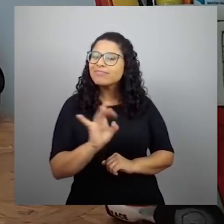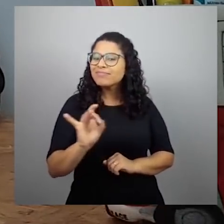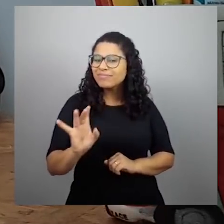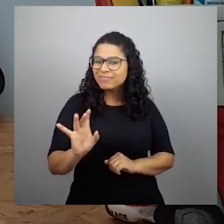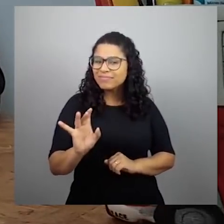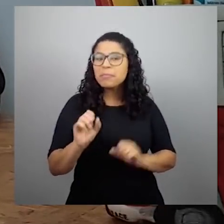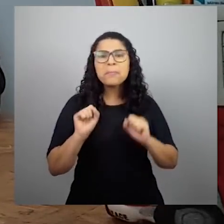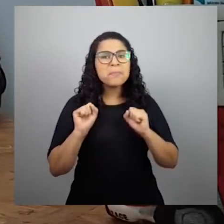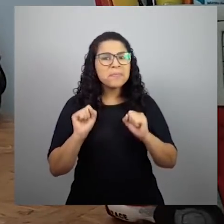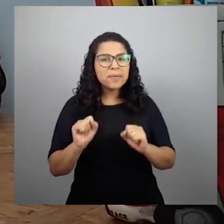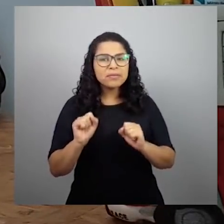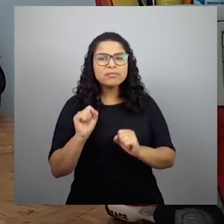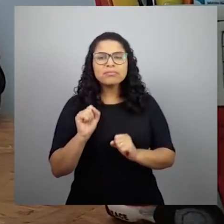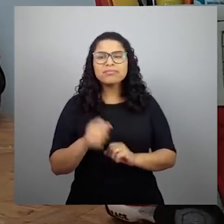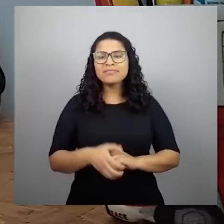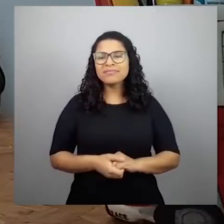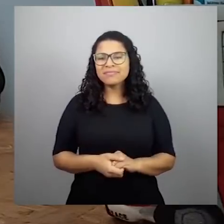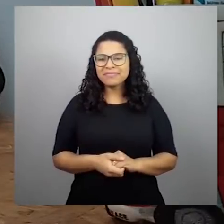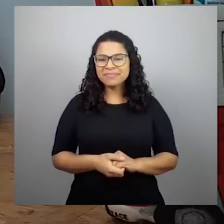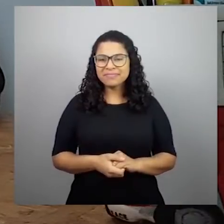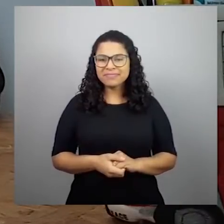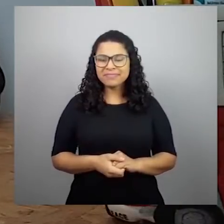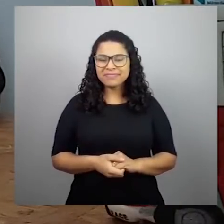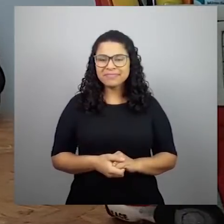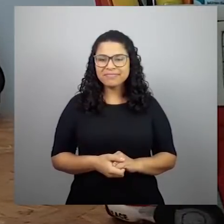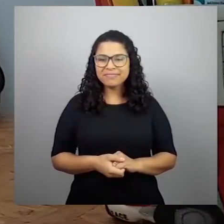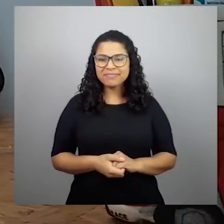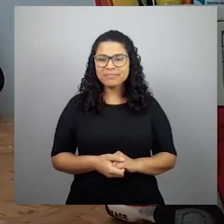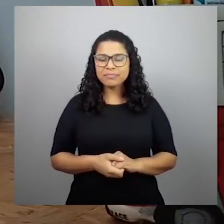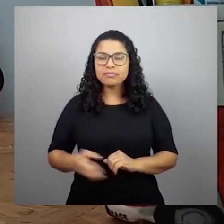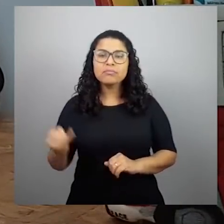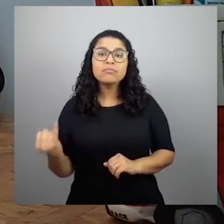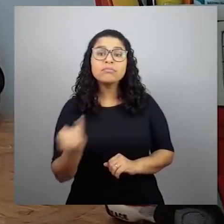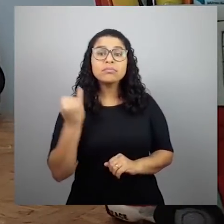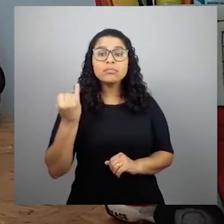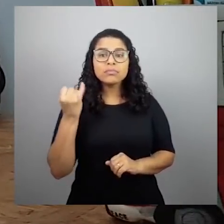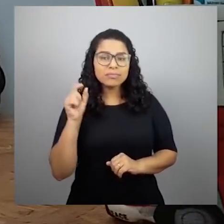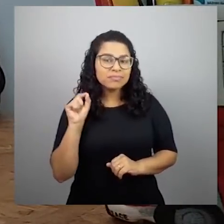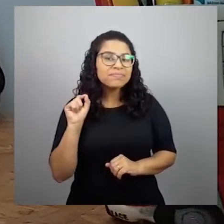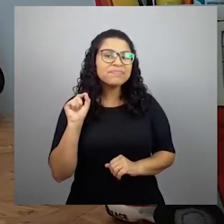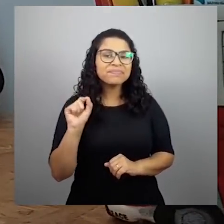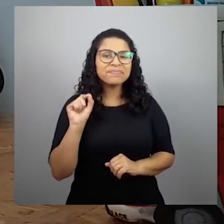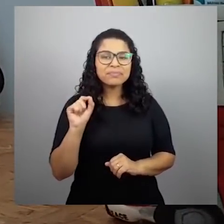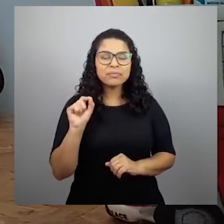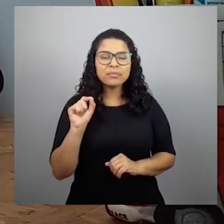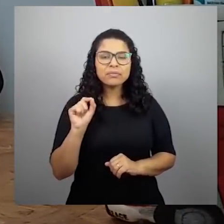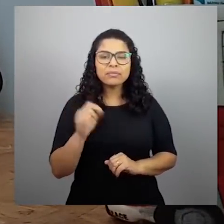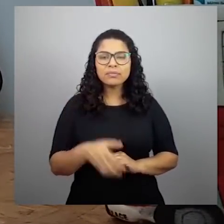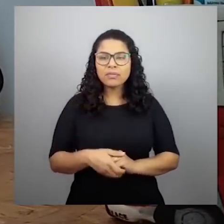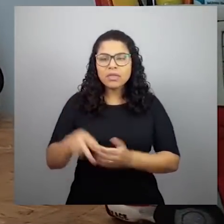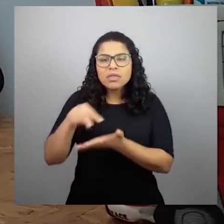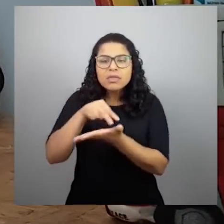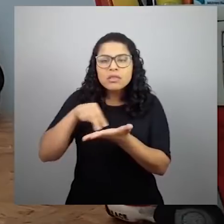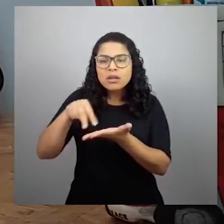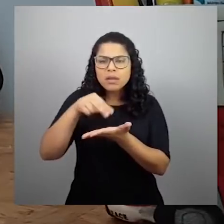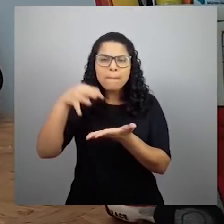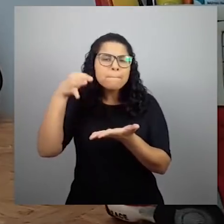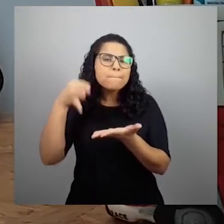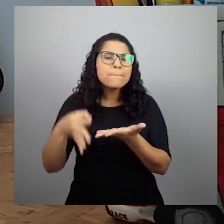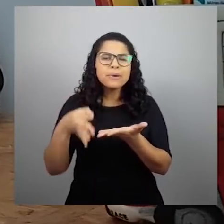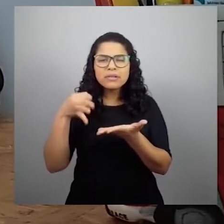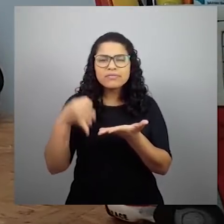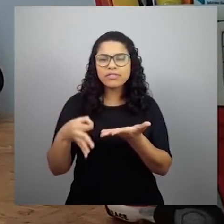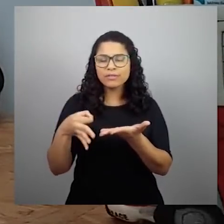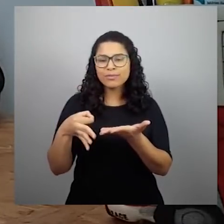jeito, com a nossa carinha, não é? O importante não é fazer o passo